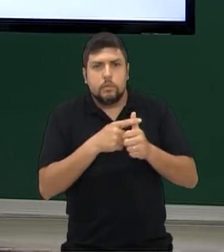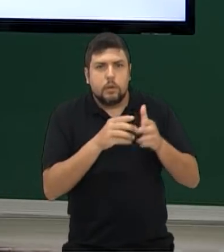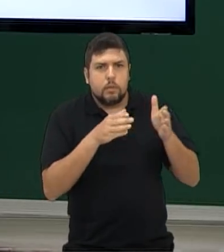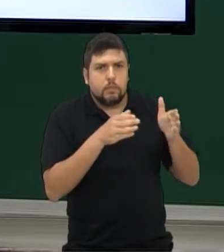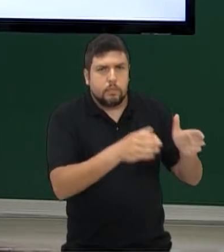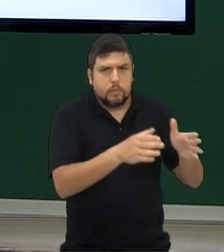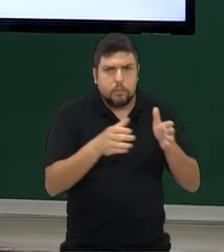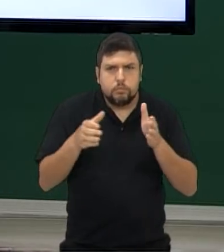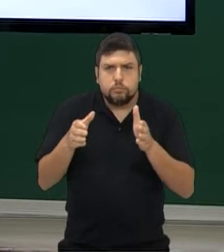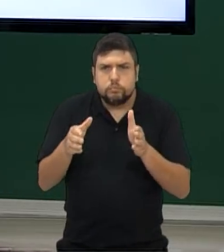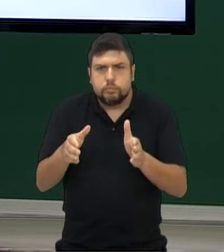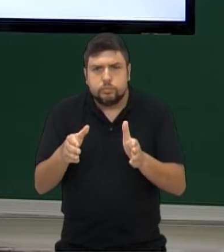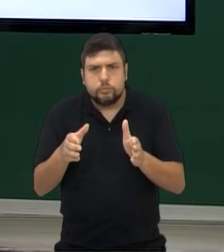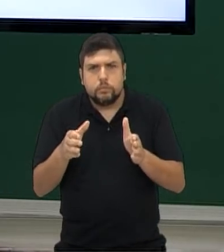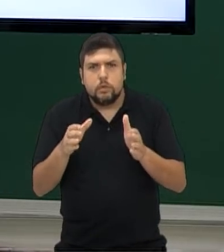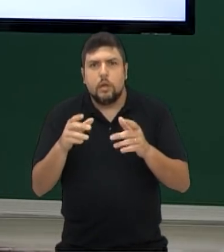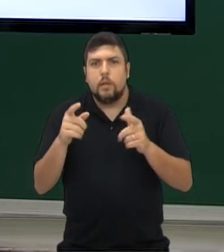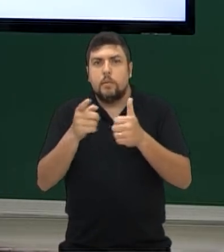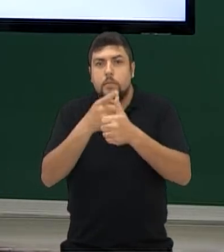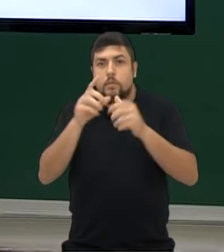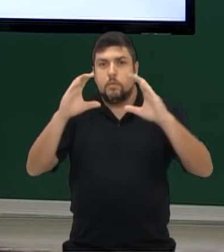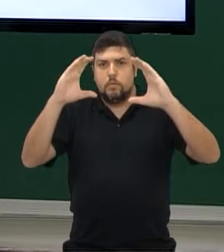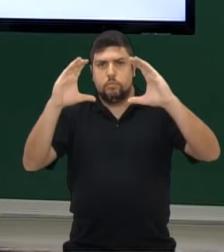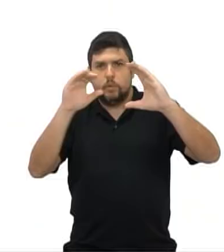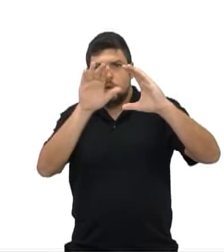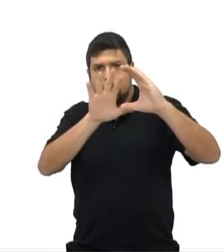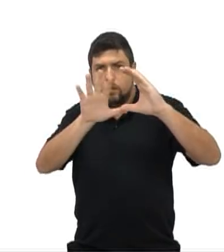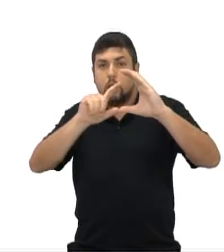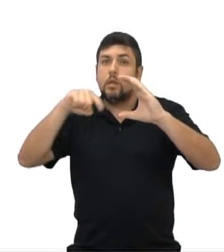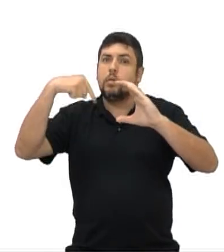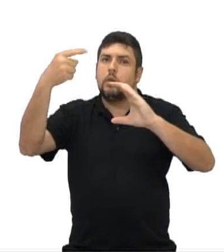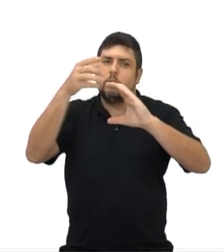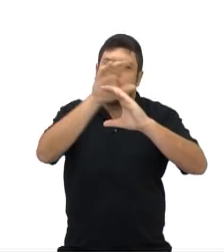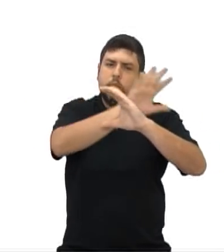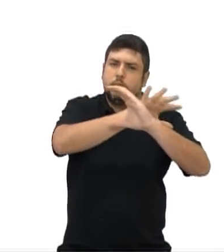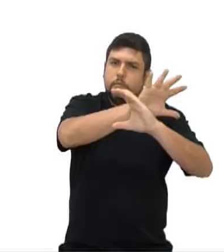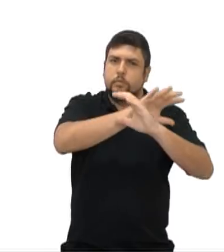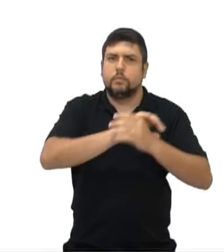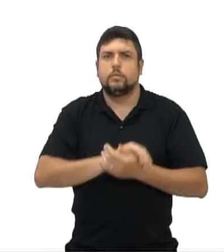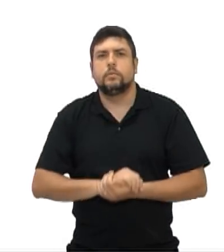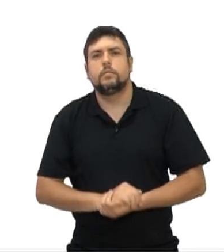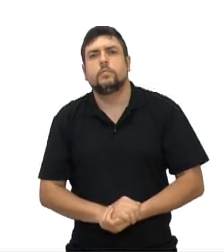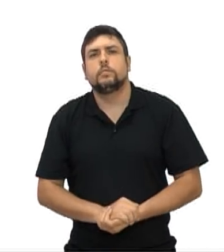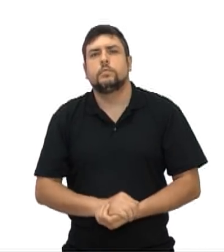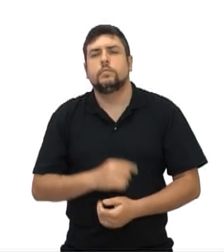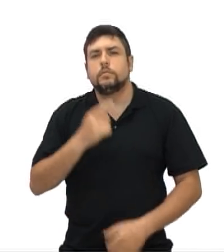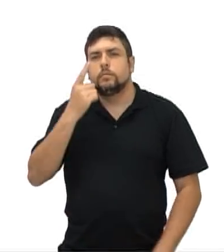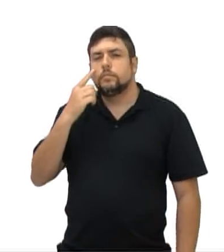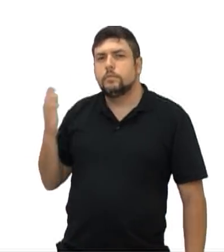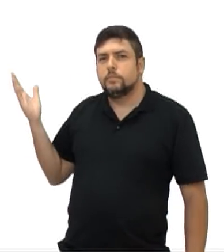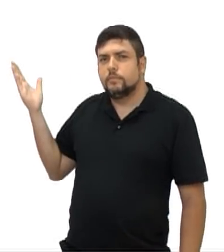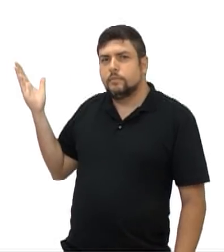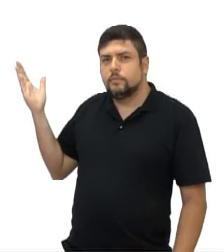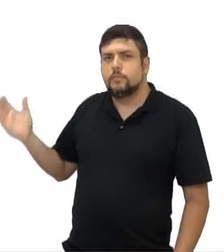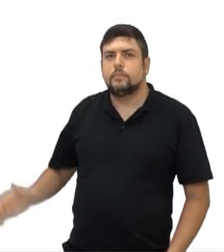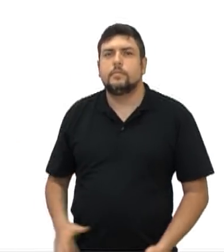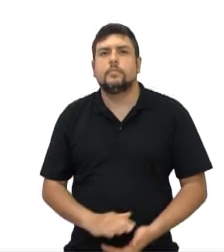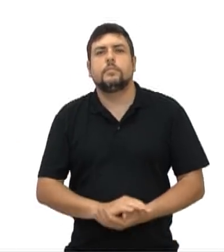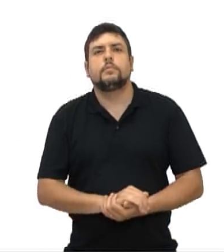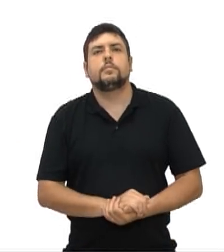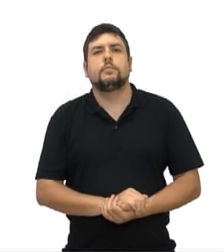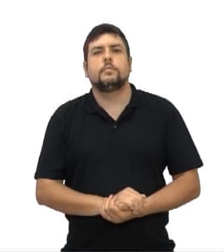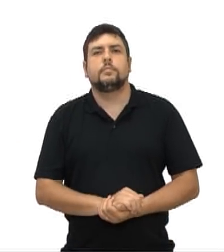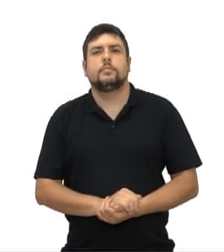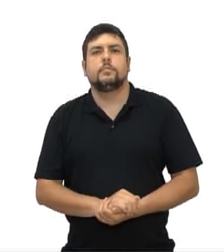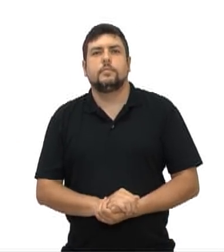para o que está dentro dele? Muito bem. Então, 2 vezes 1,60, 3,20,